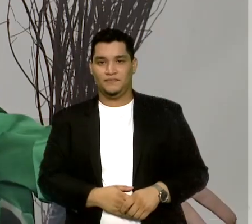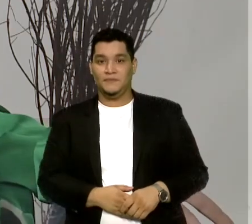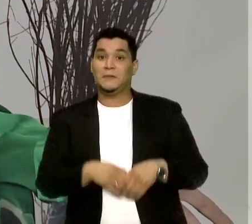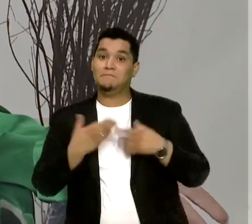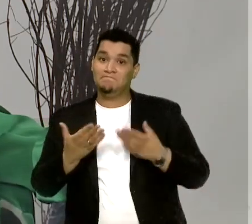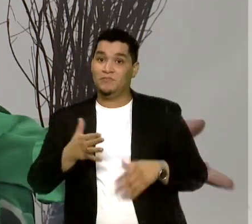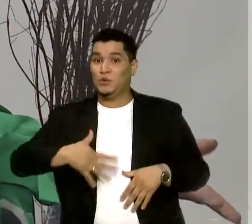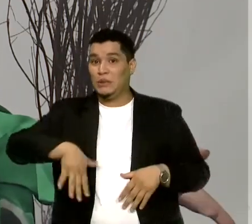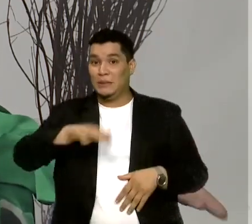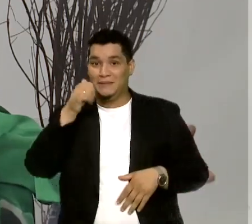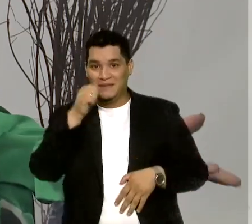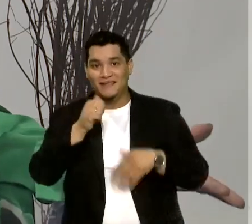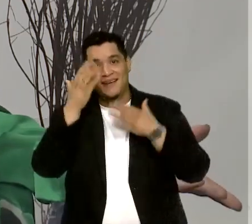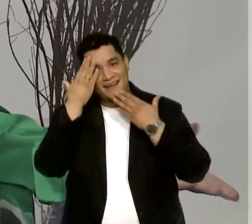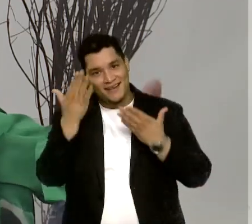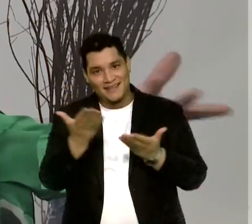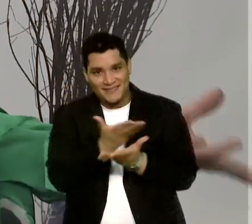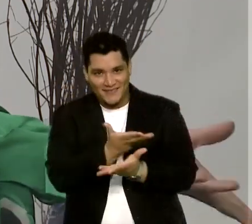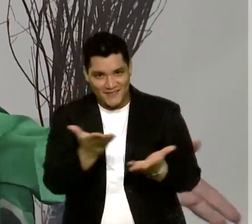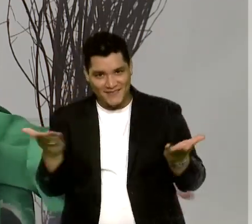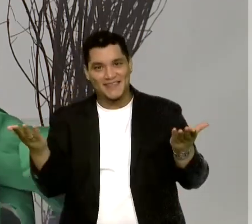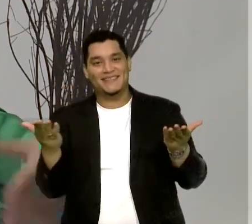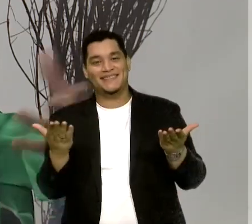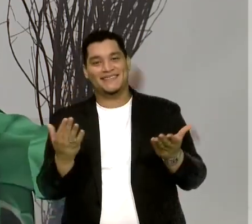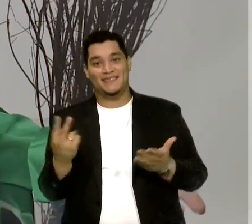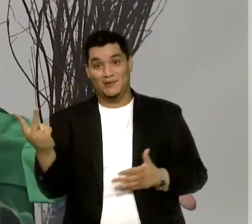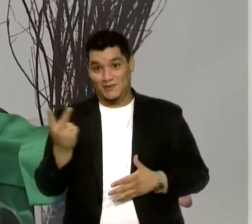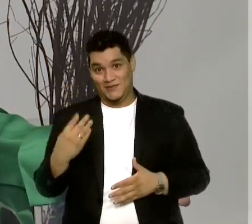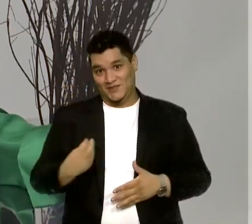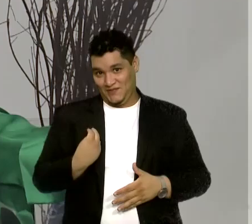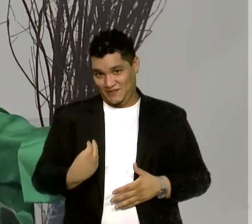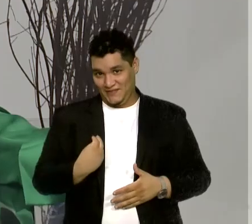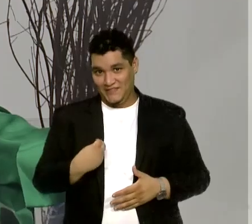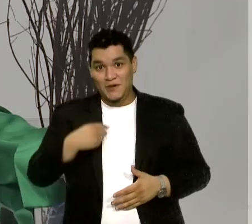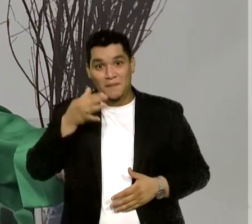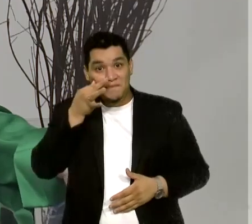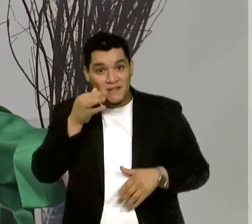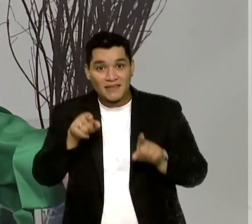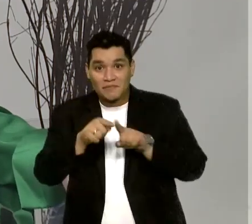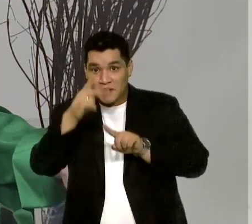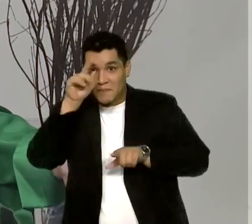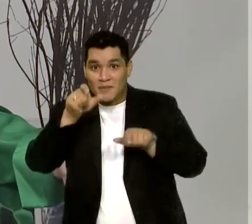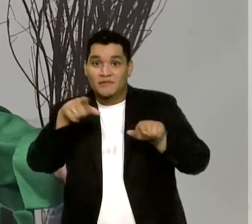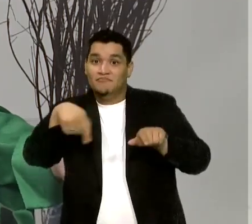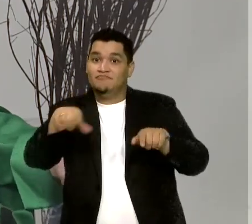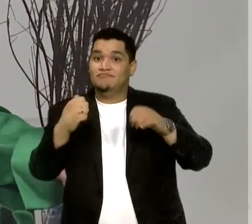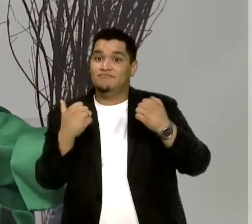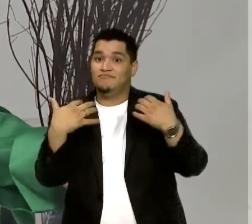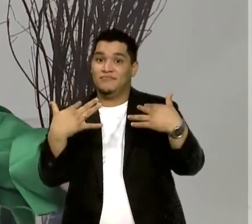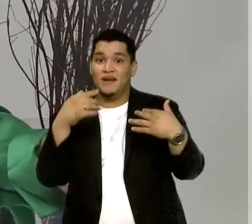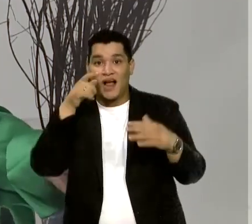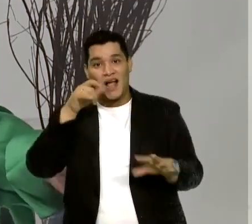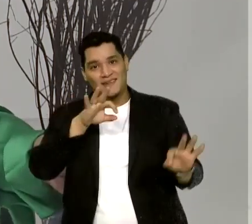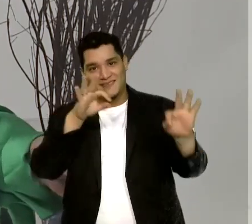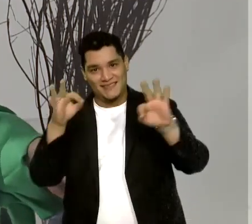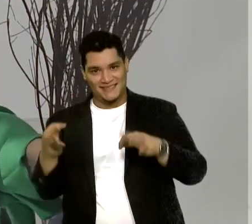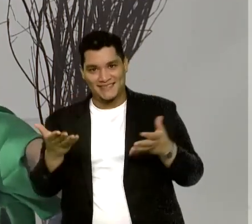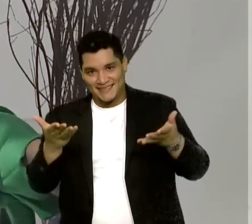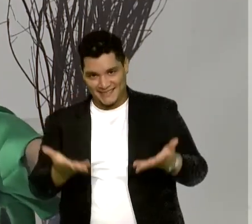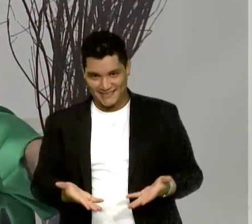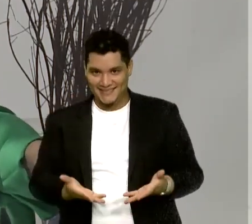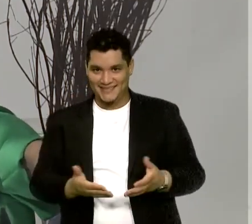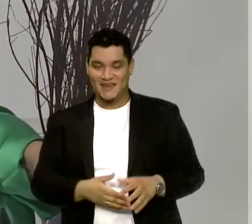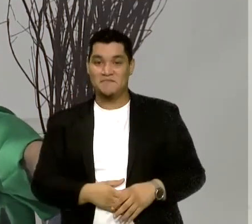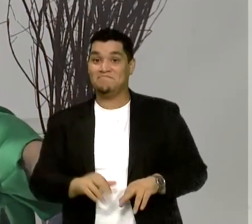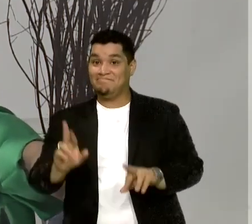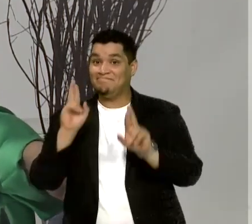isso toda mulher agradece a vocês, né? Mais uma vez, pela presença. E agradece a vocês também pela audiência.